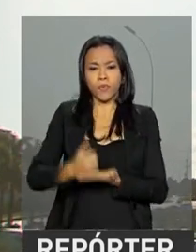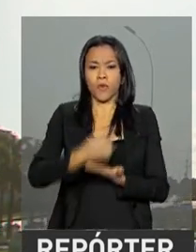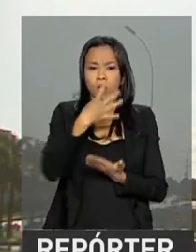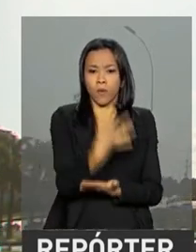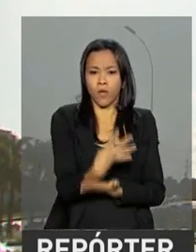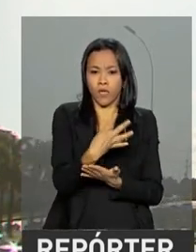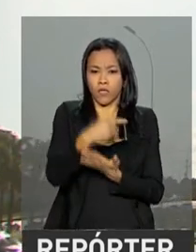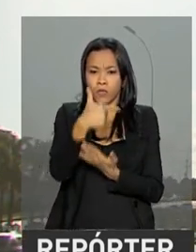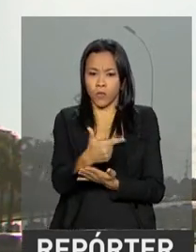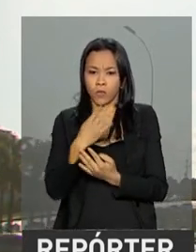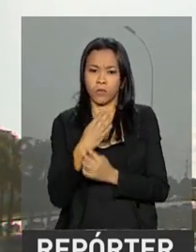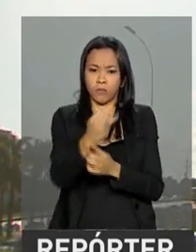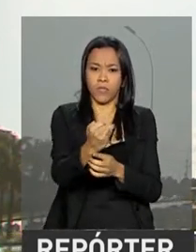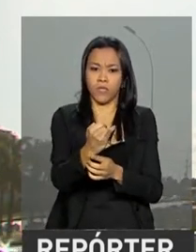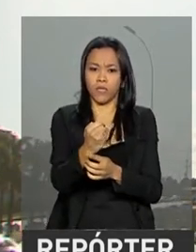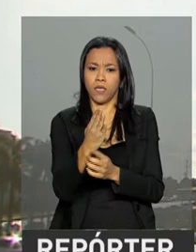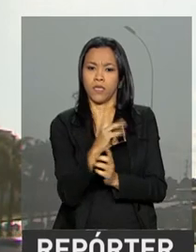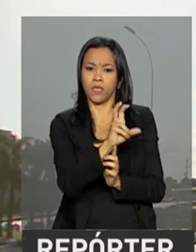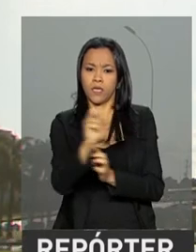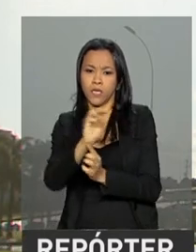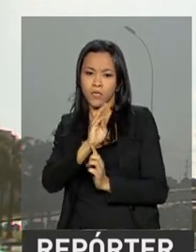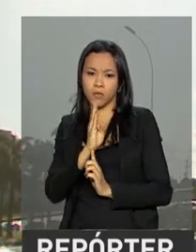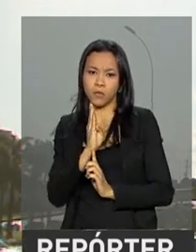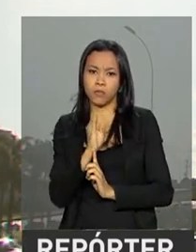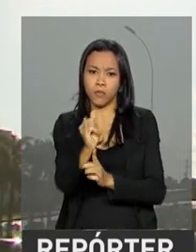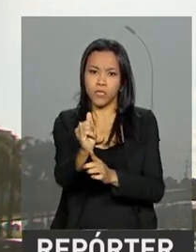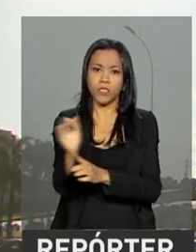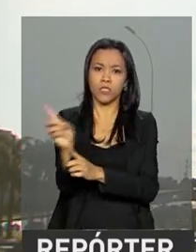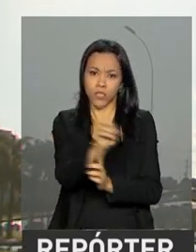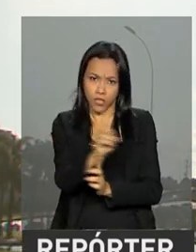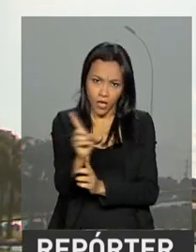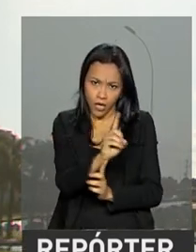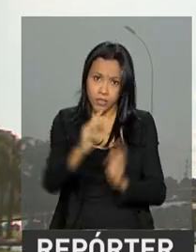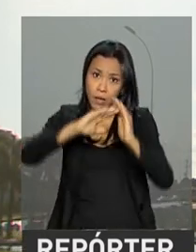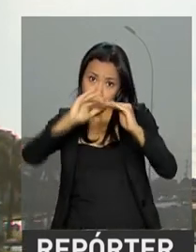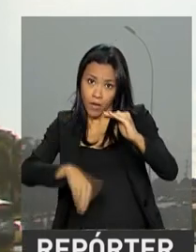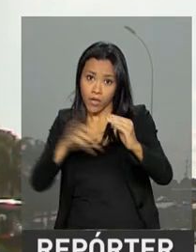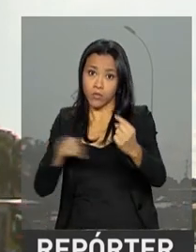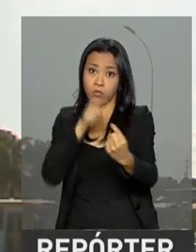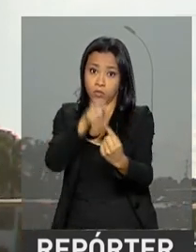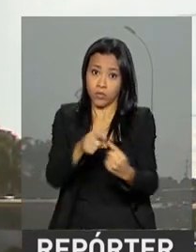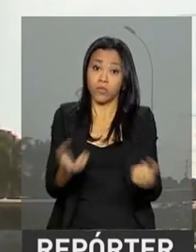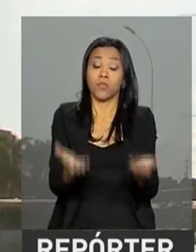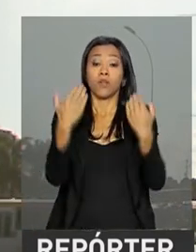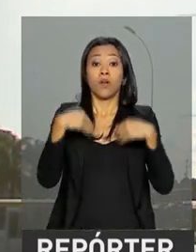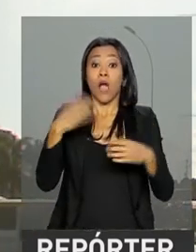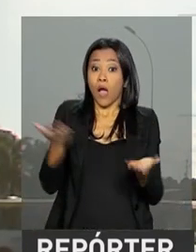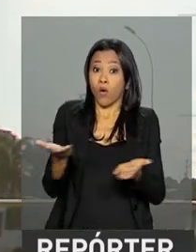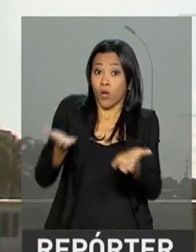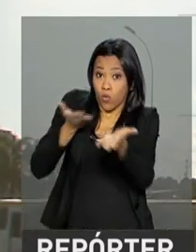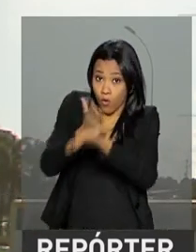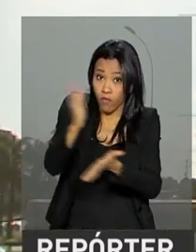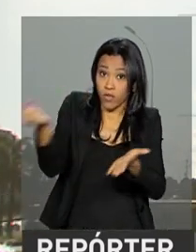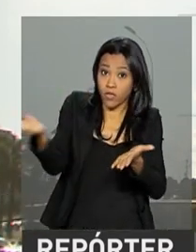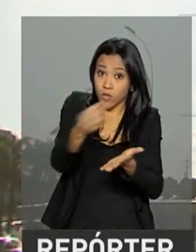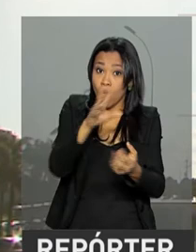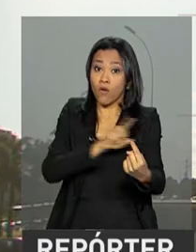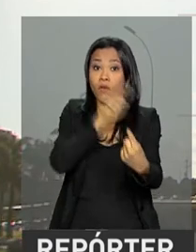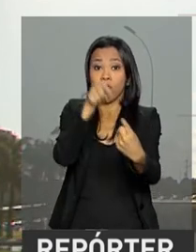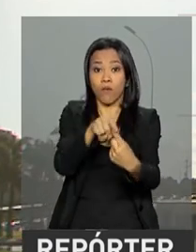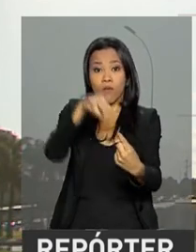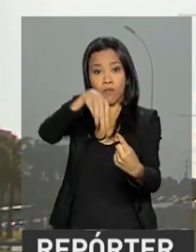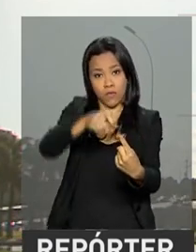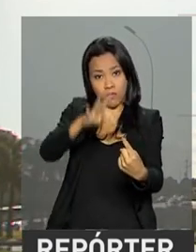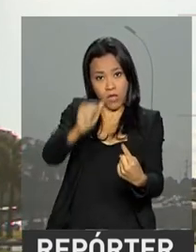bilhões e 500 milhões de reais abaixo do previsto com a revisão aprovada as novas metas para 2017